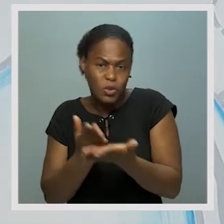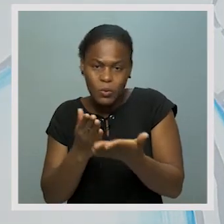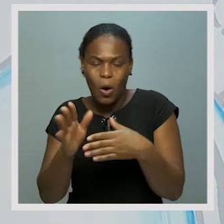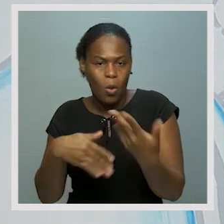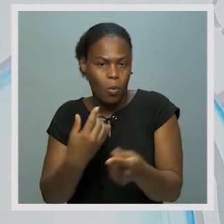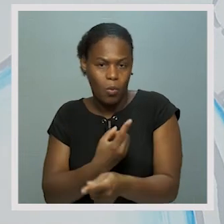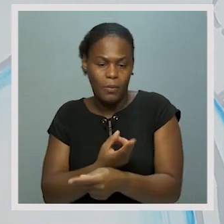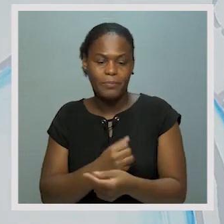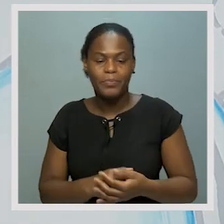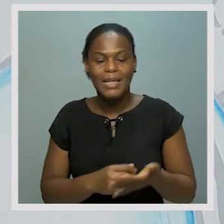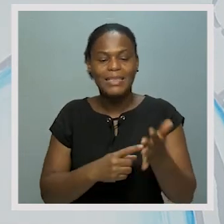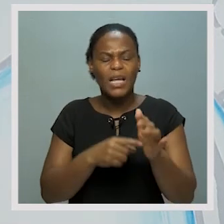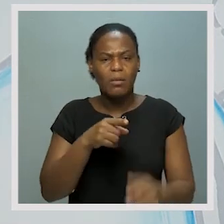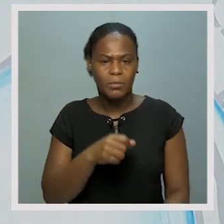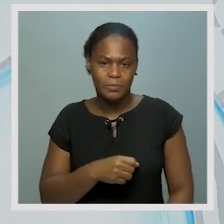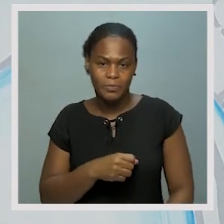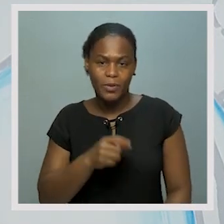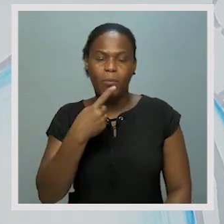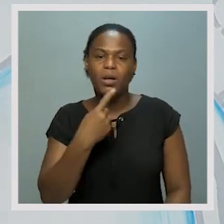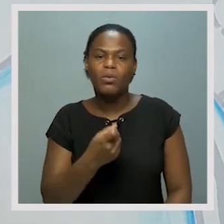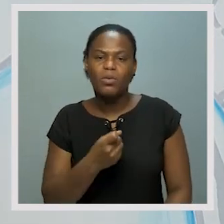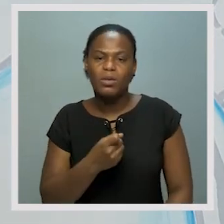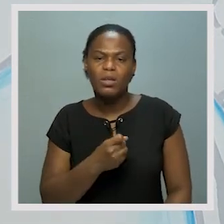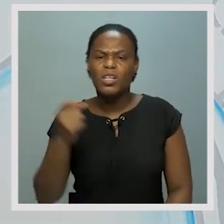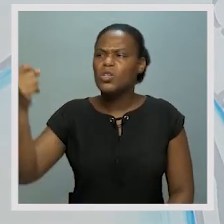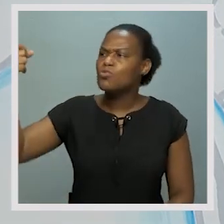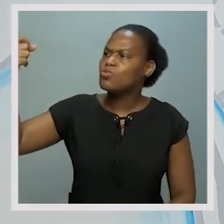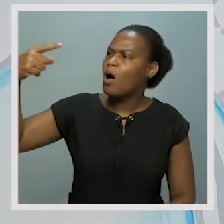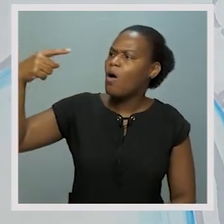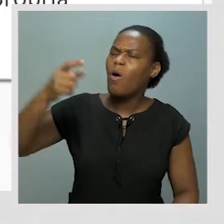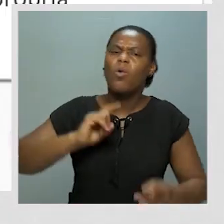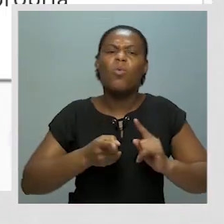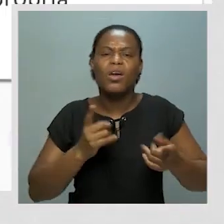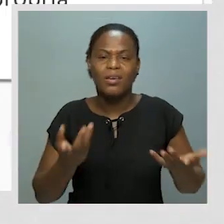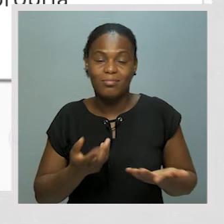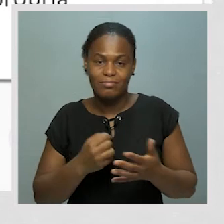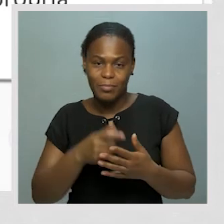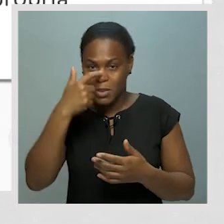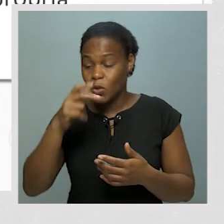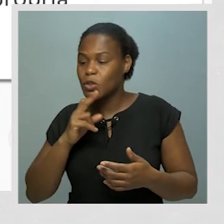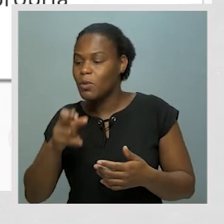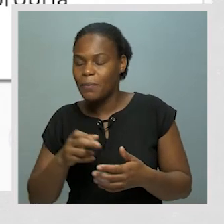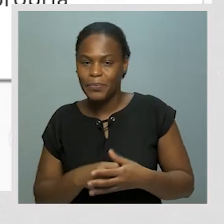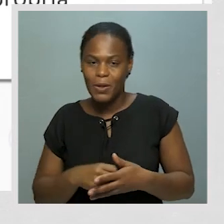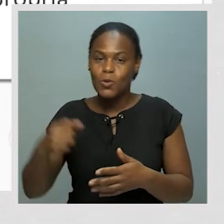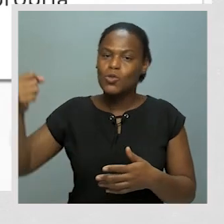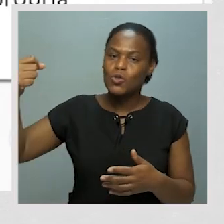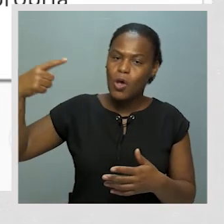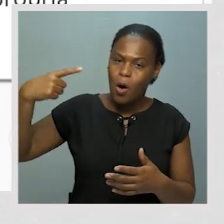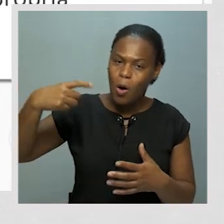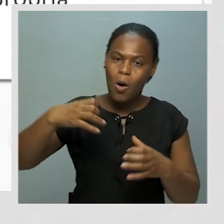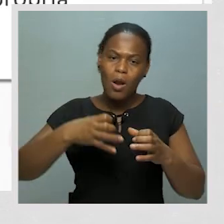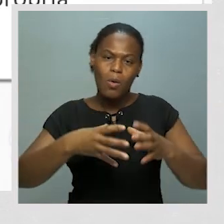etc. Exemplo, você na pergunta, o que é o Sol? E quando alguém responde, o Sol